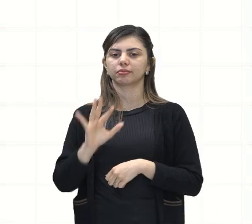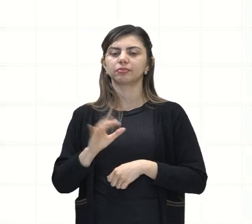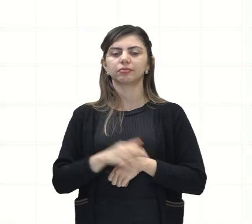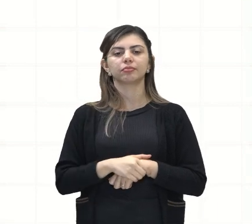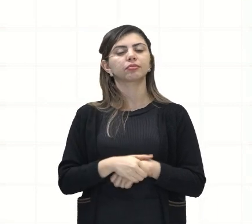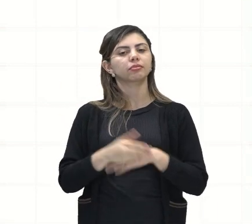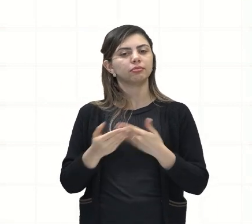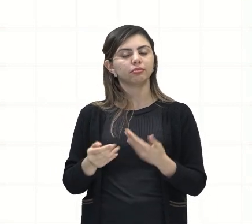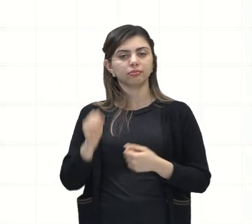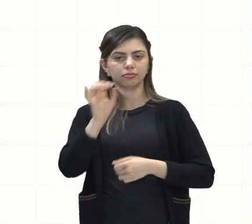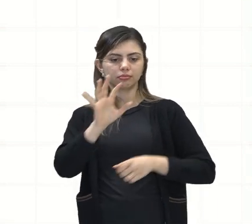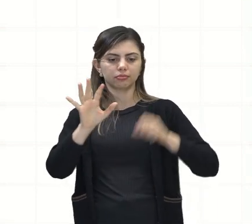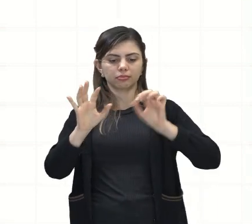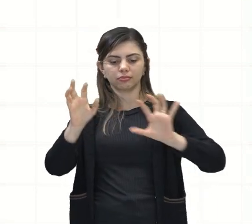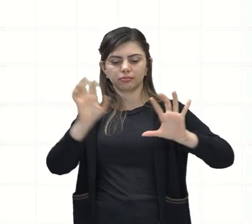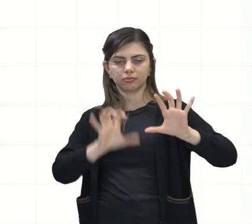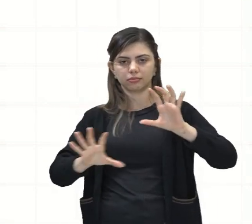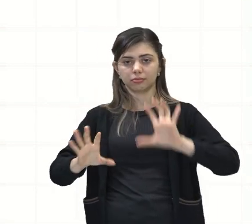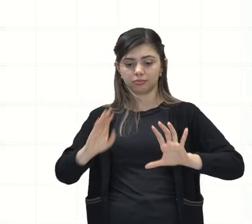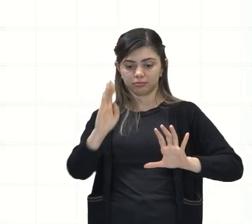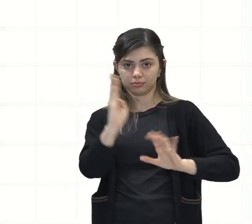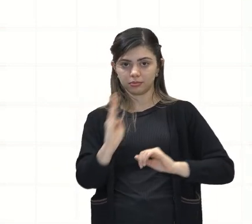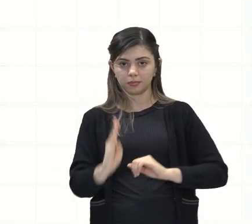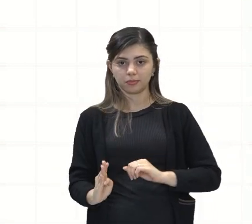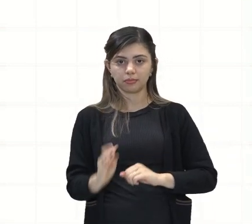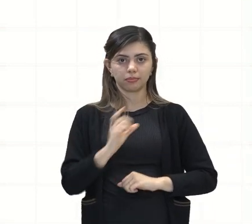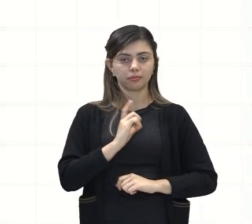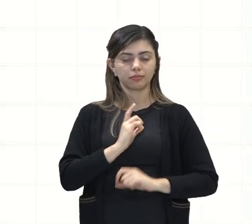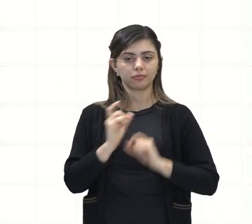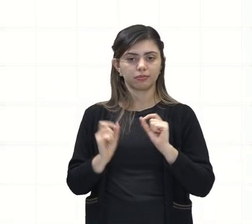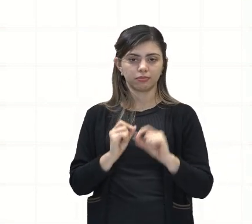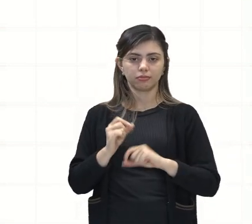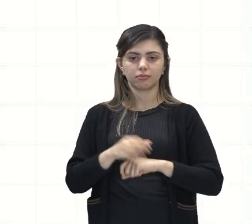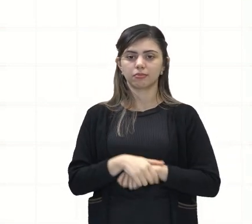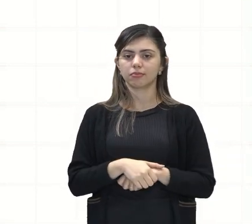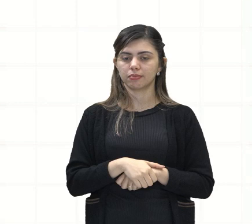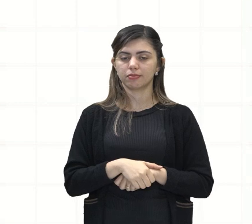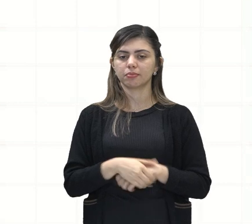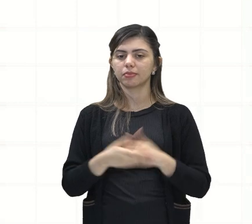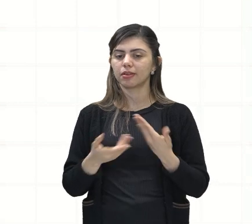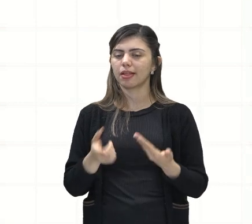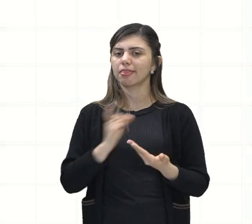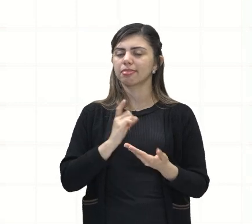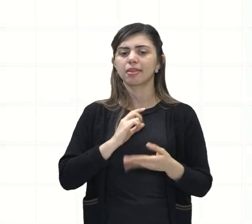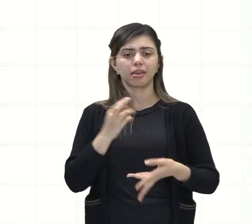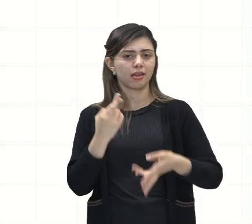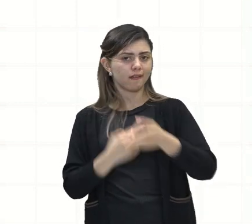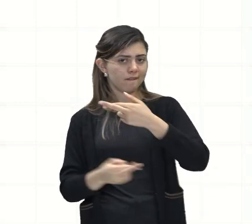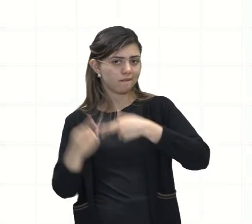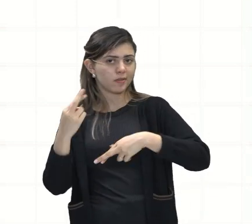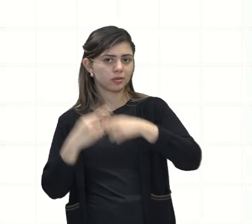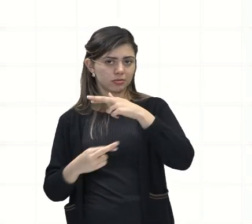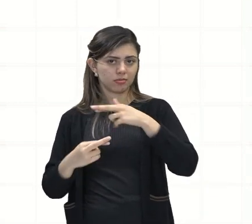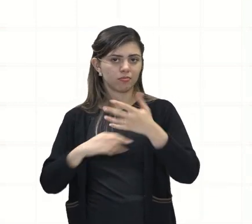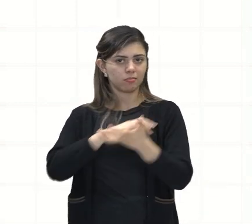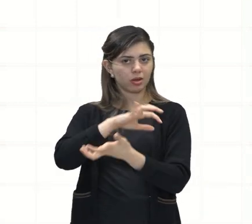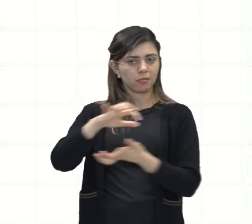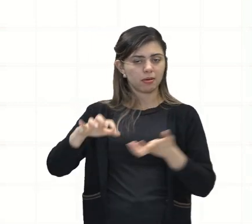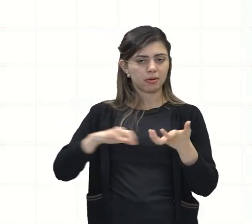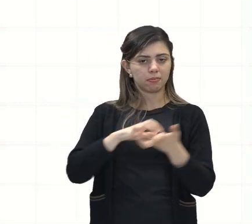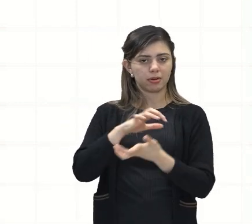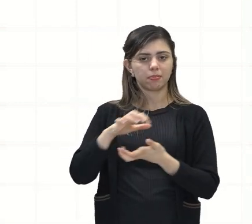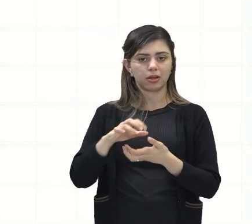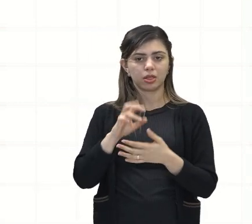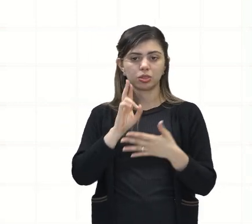diante do território brasileiro, você tem o quê? Você tem movimentos, né,